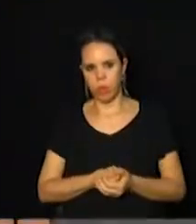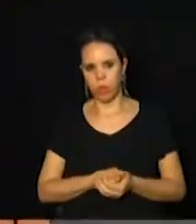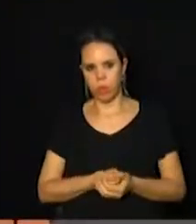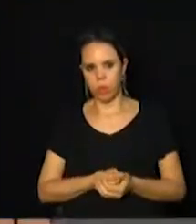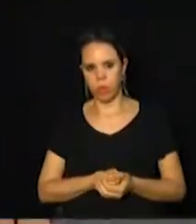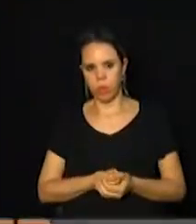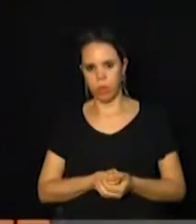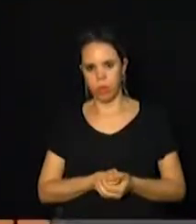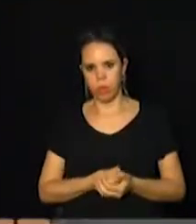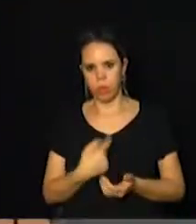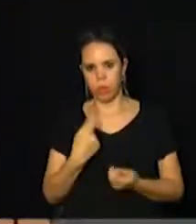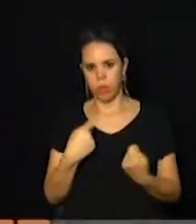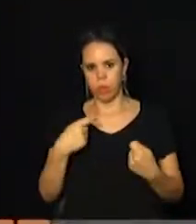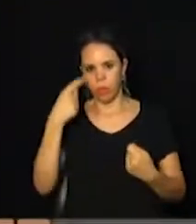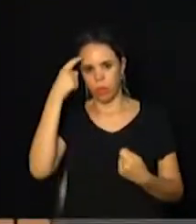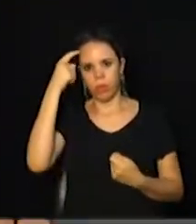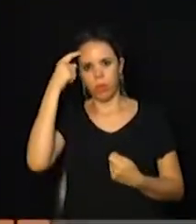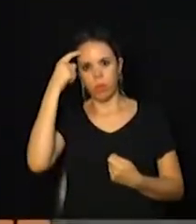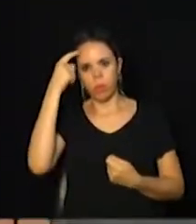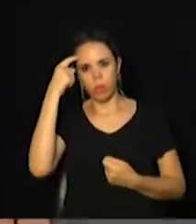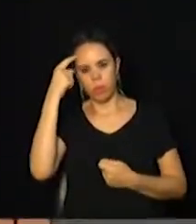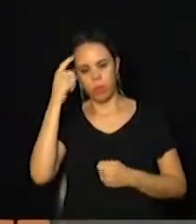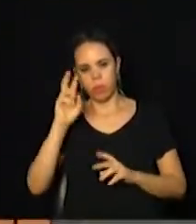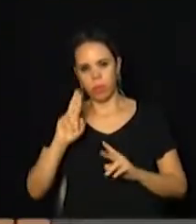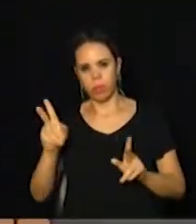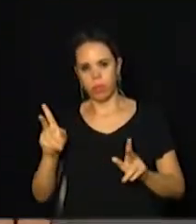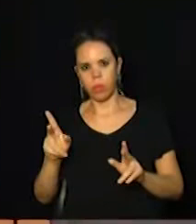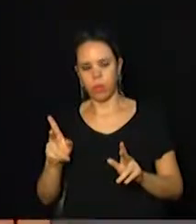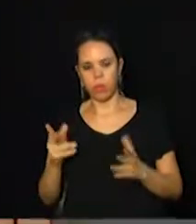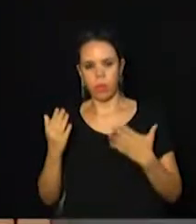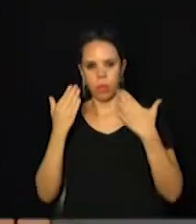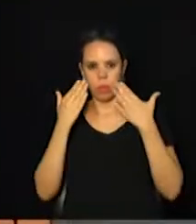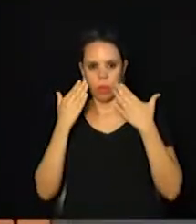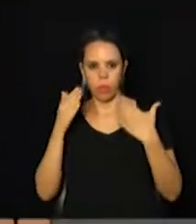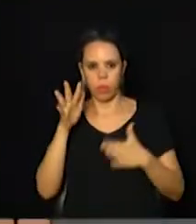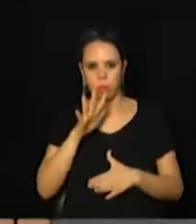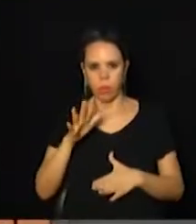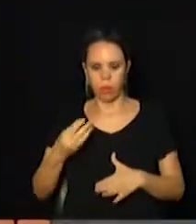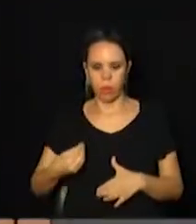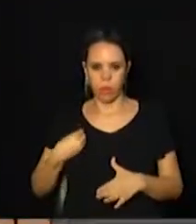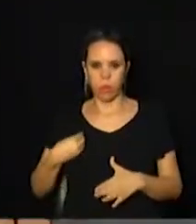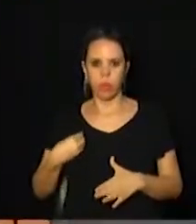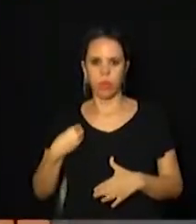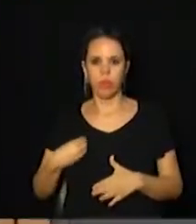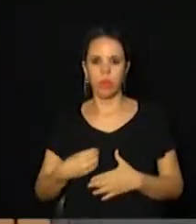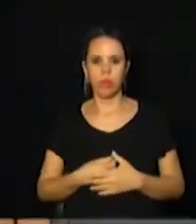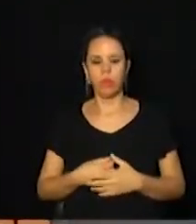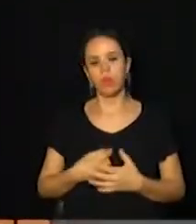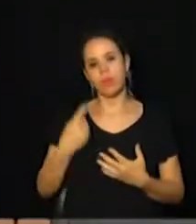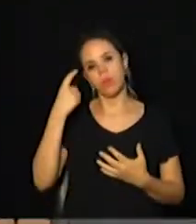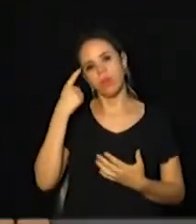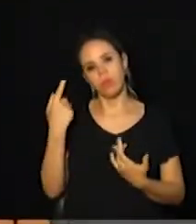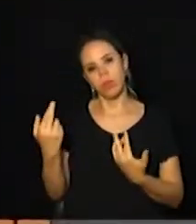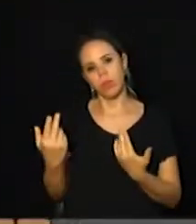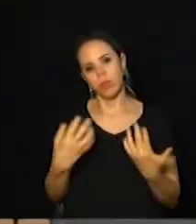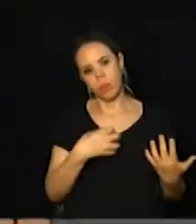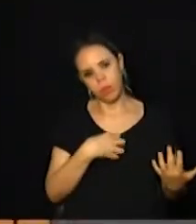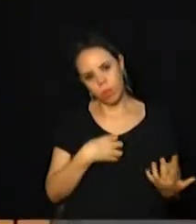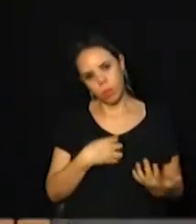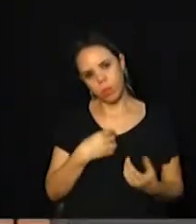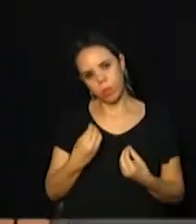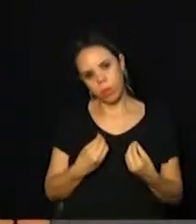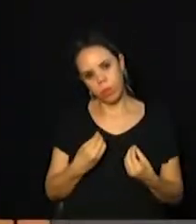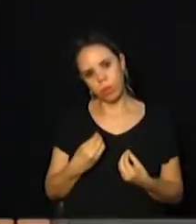então nós precisamos pensar um pouco diferente também diante do cenário que nós estamos vivendo e pensar do mesmo jeito